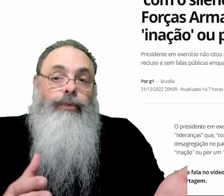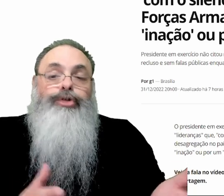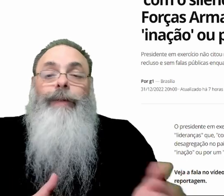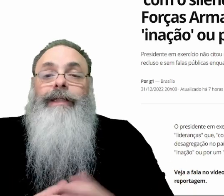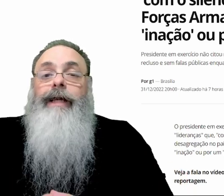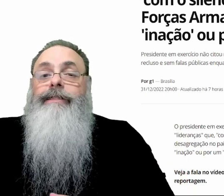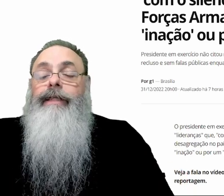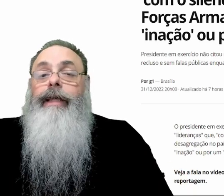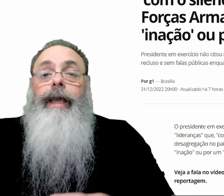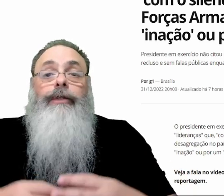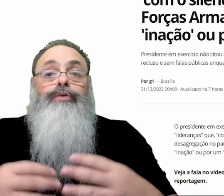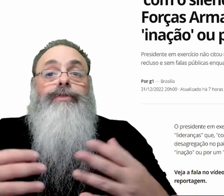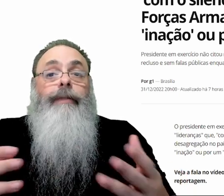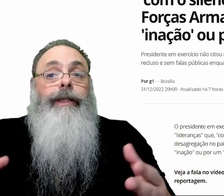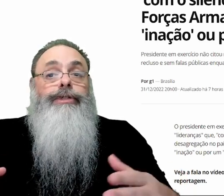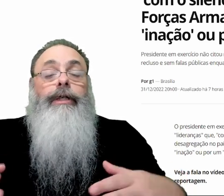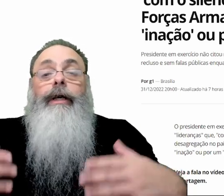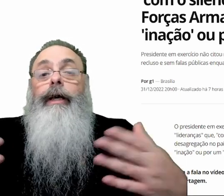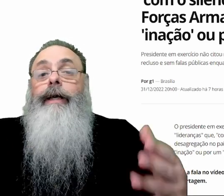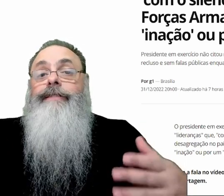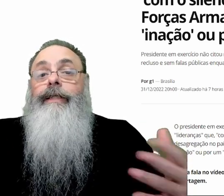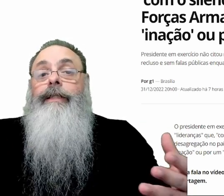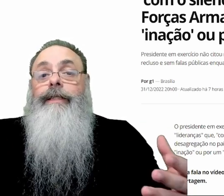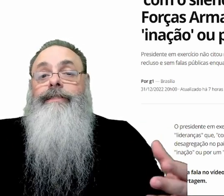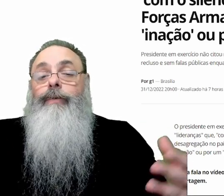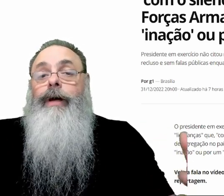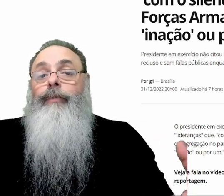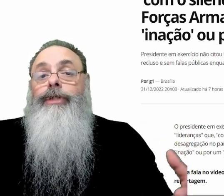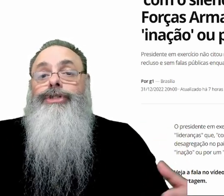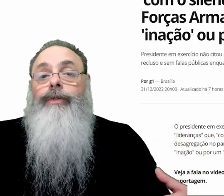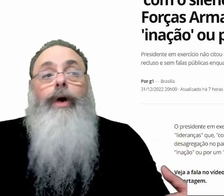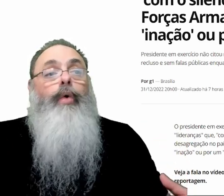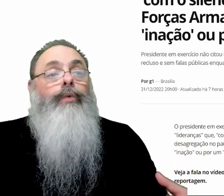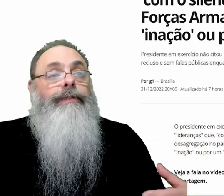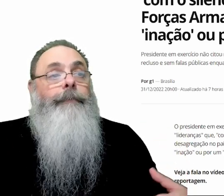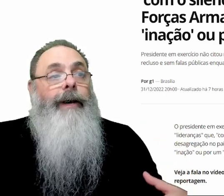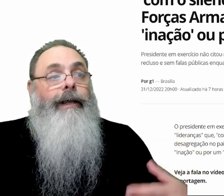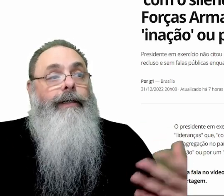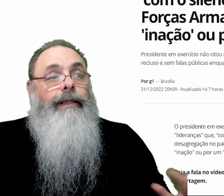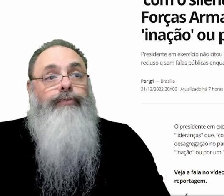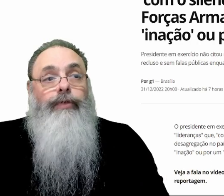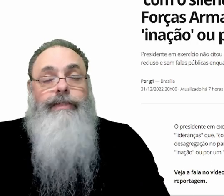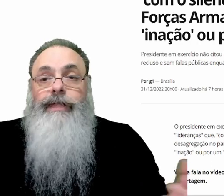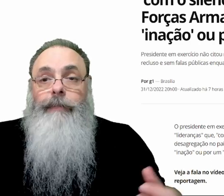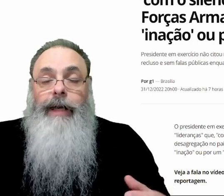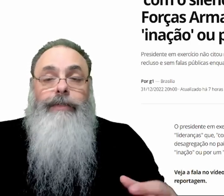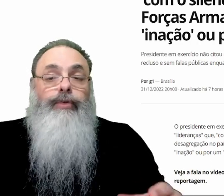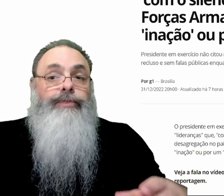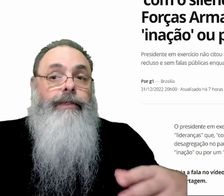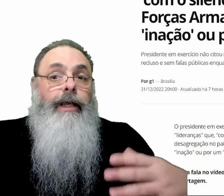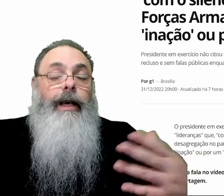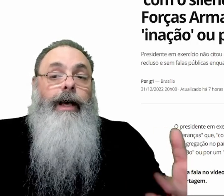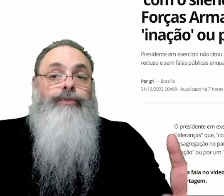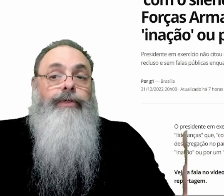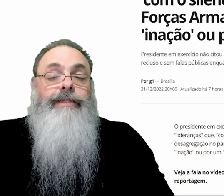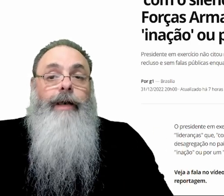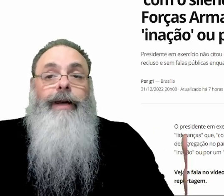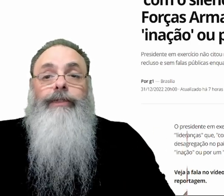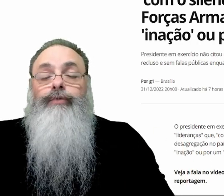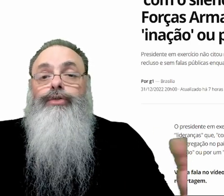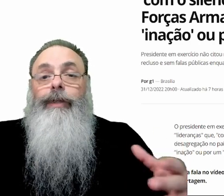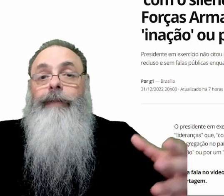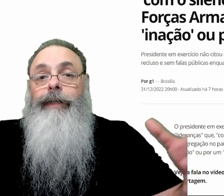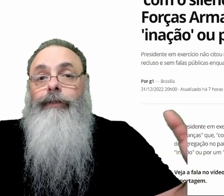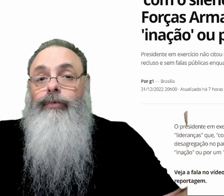ele disse em última análise é que justamente essa inação acabou deixando a conta para as forças armadas, como se as forças